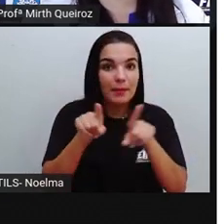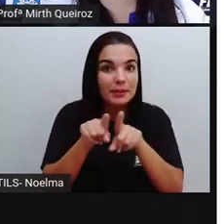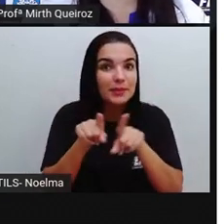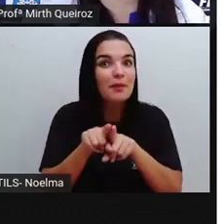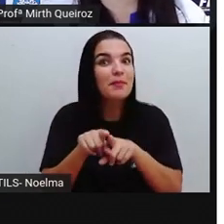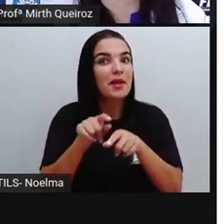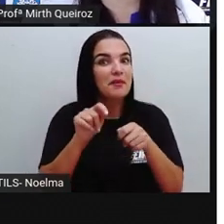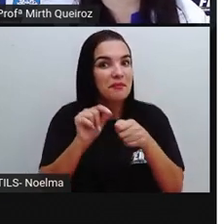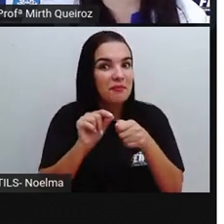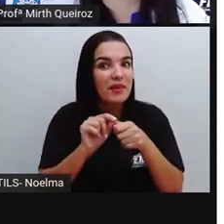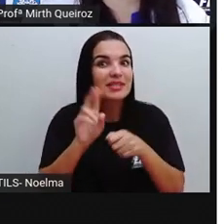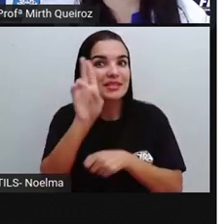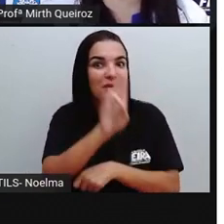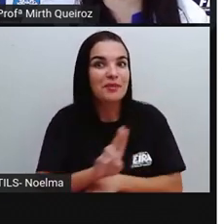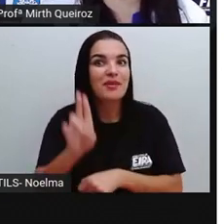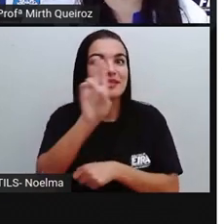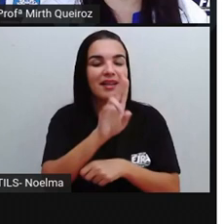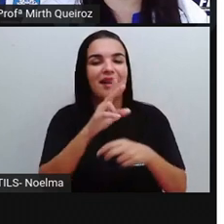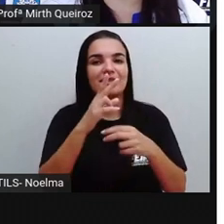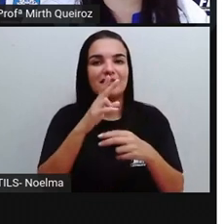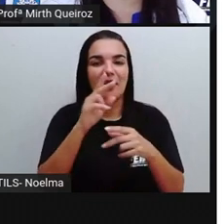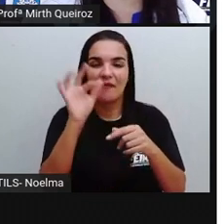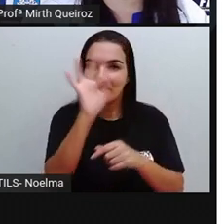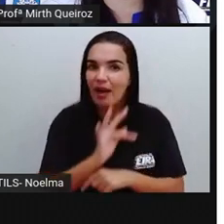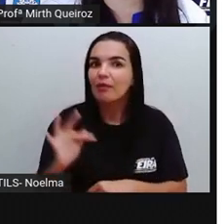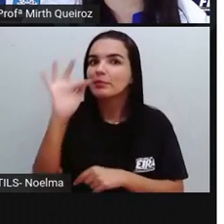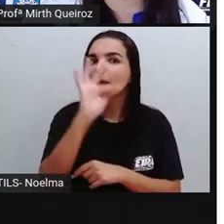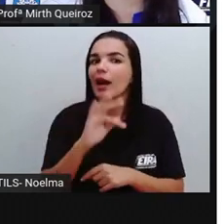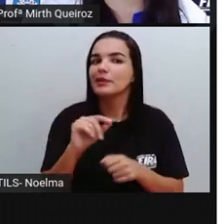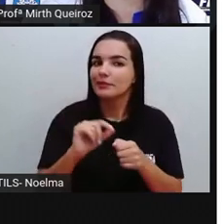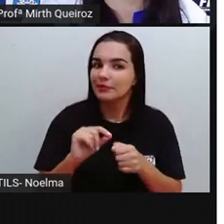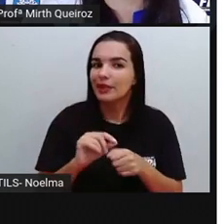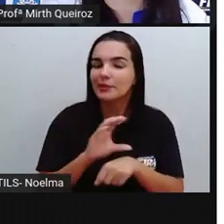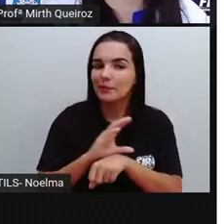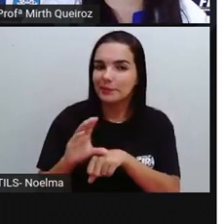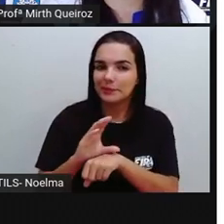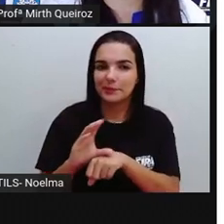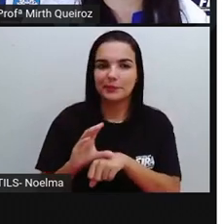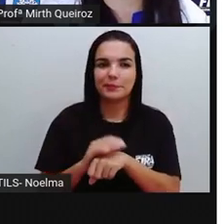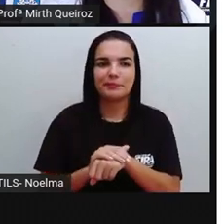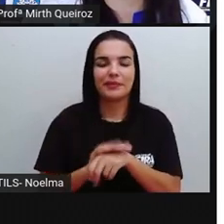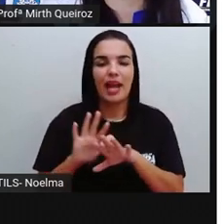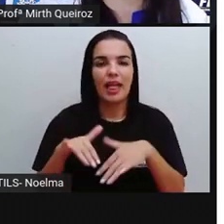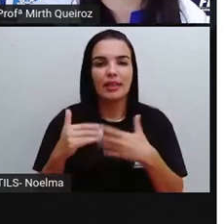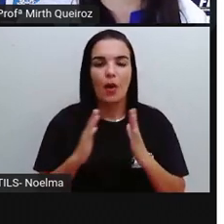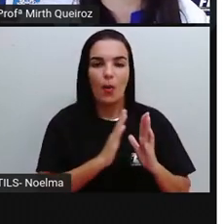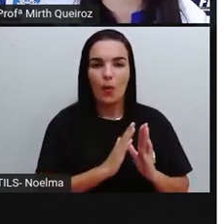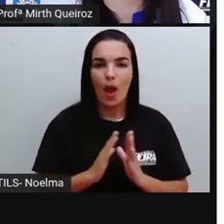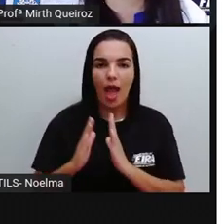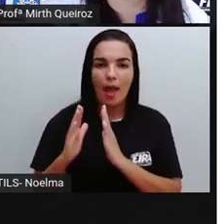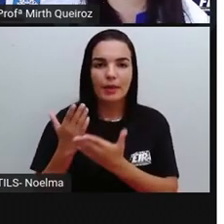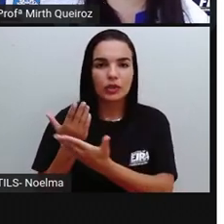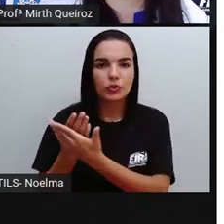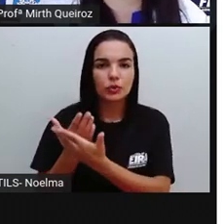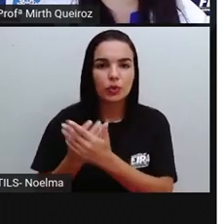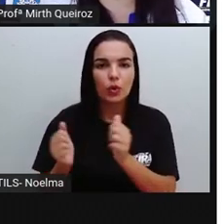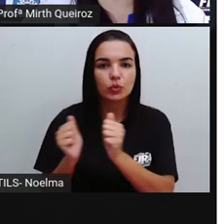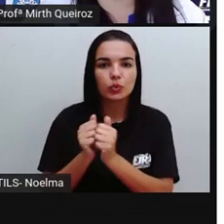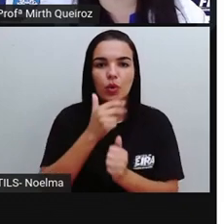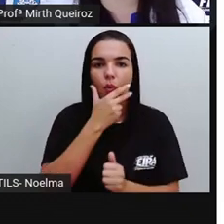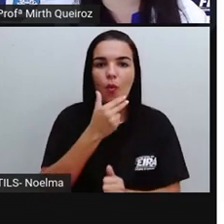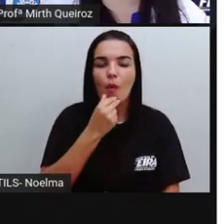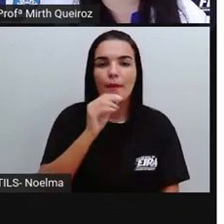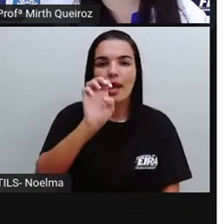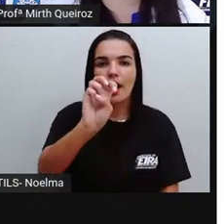investiu nisso também, né? Ele cursou desenho e pintura. Nesta época, ele estudou com Wesley Duke Lee, né,